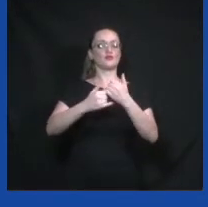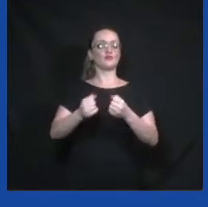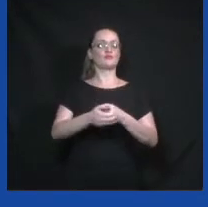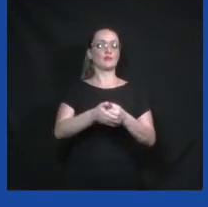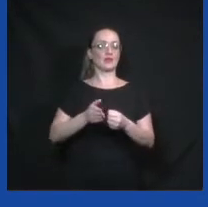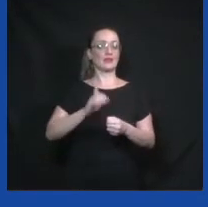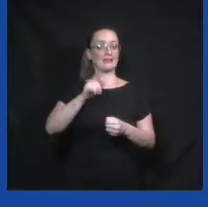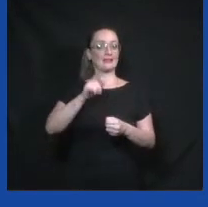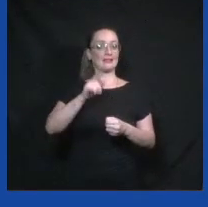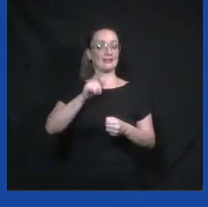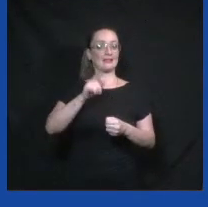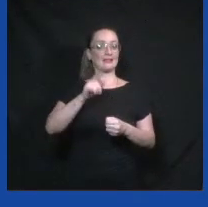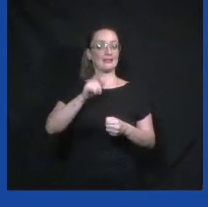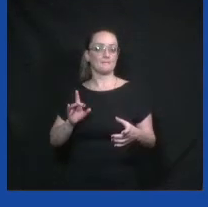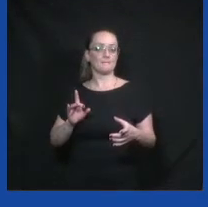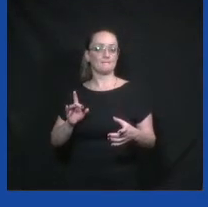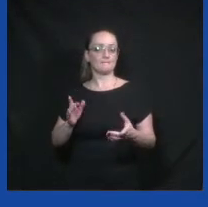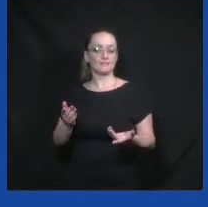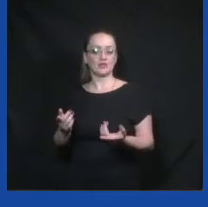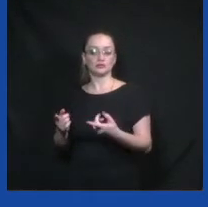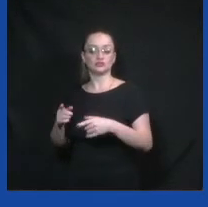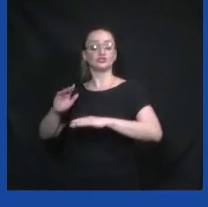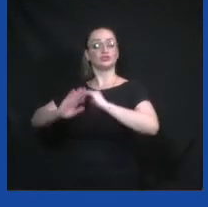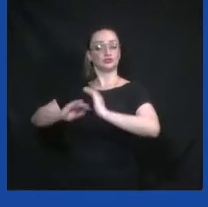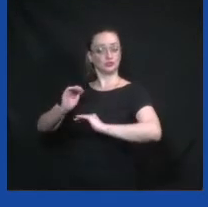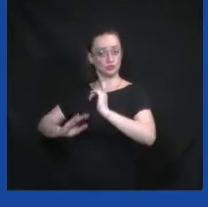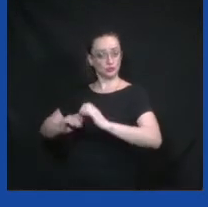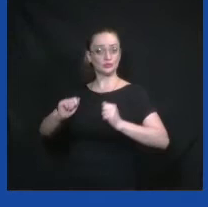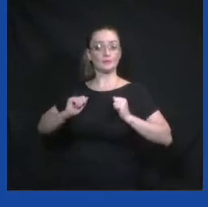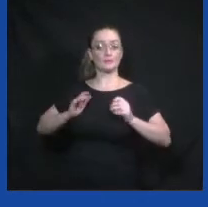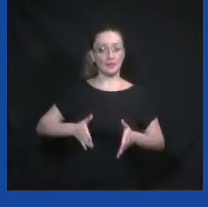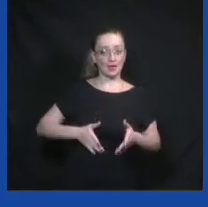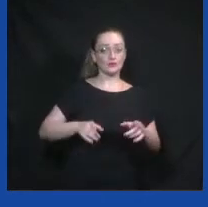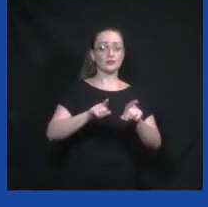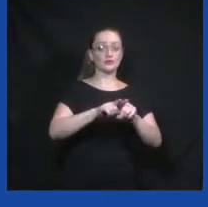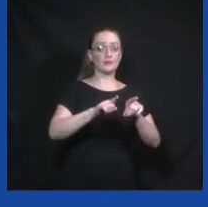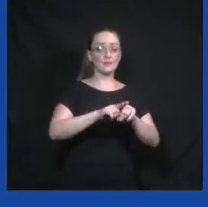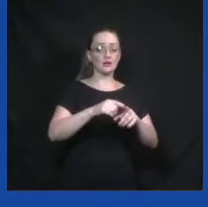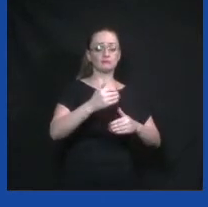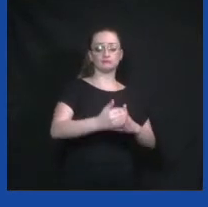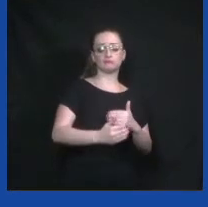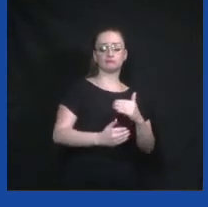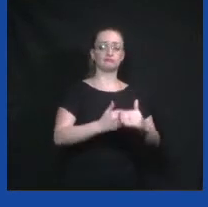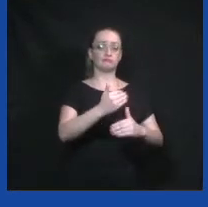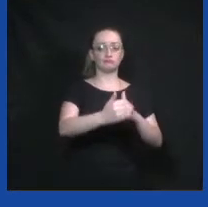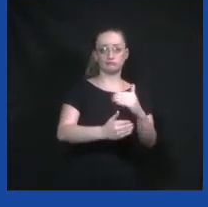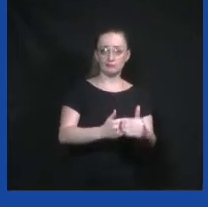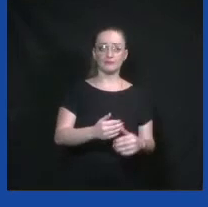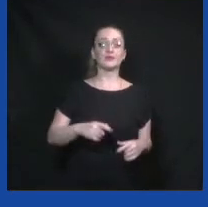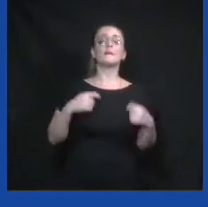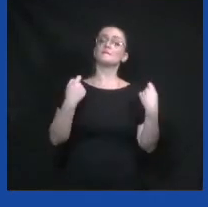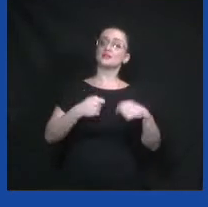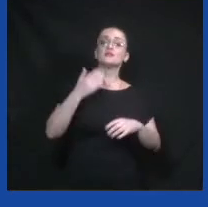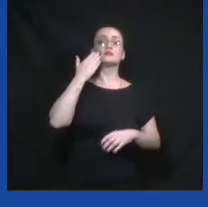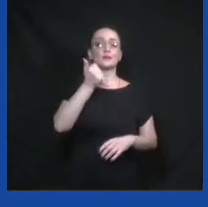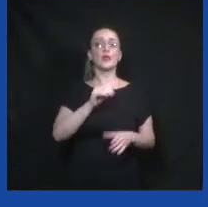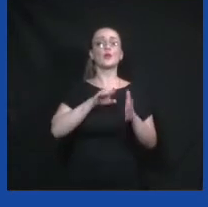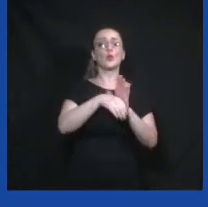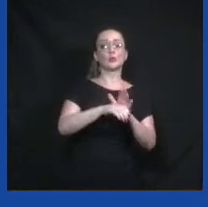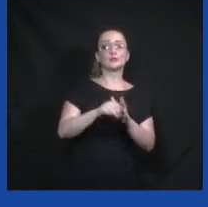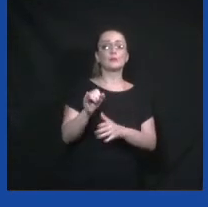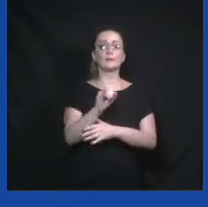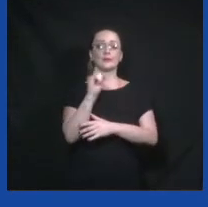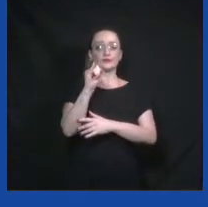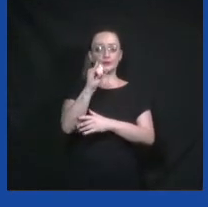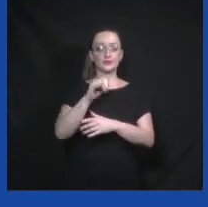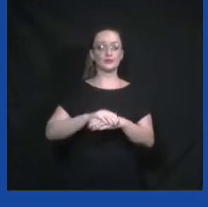cognitivas, competências atitudinais e competências procedimentais. Eles precisam saber conceitos importantes